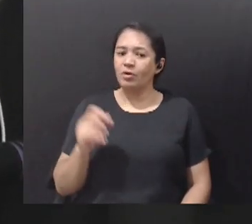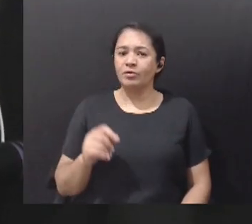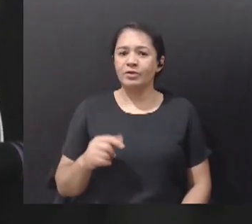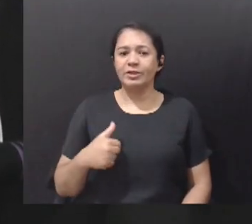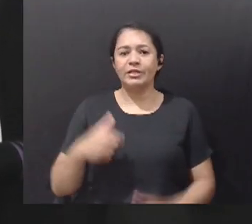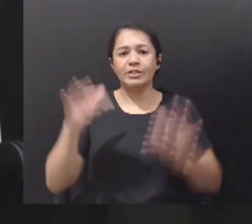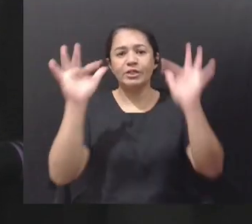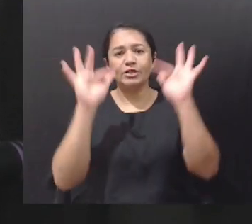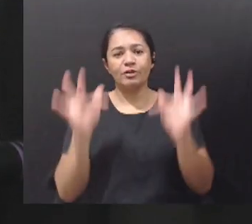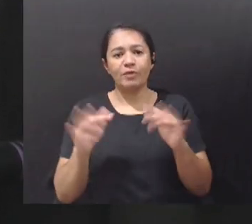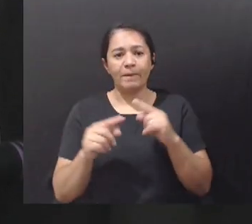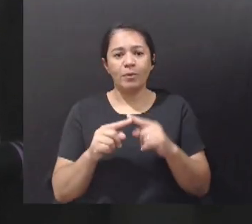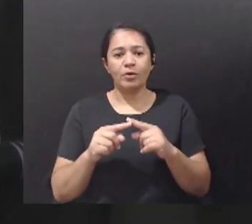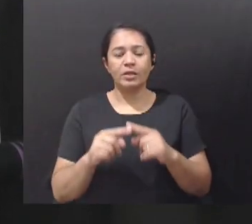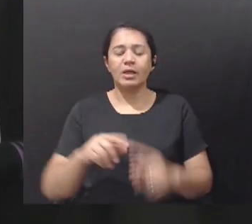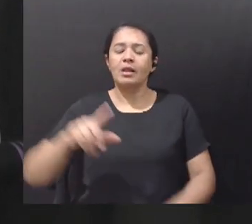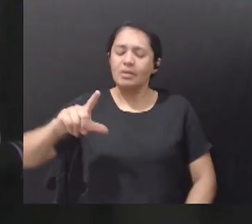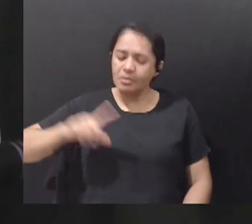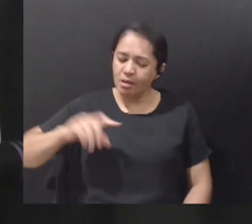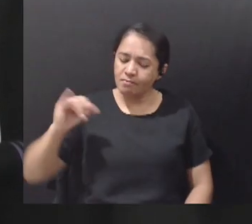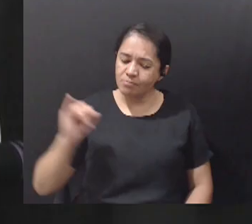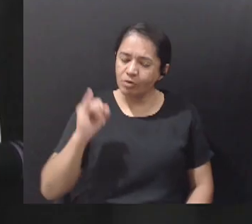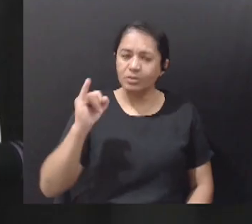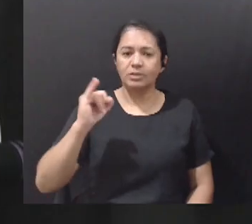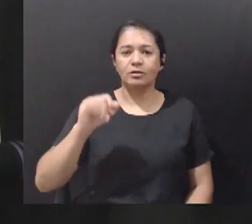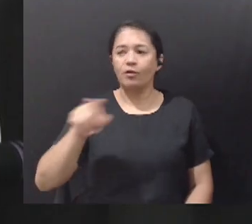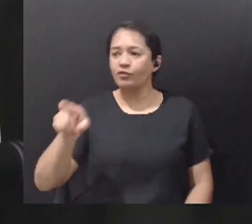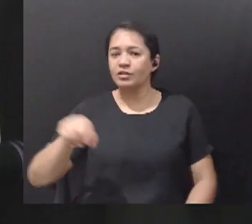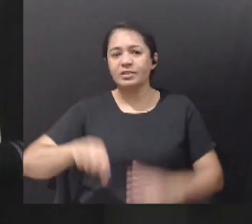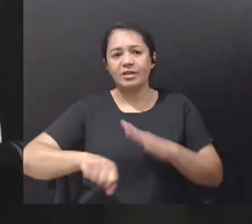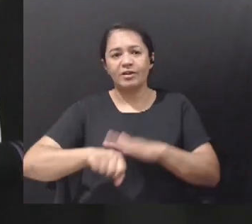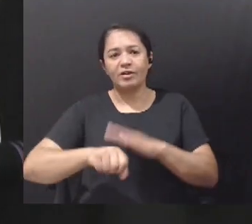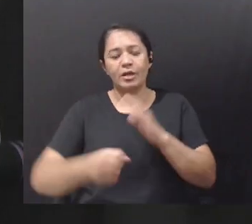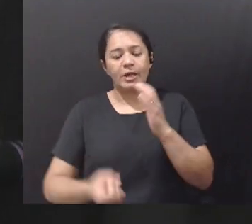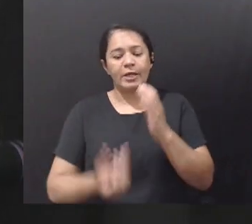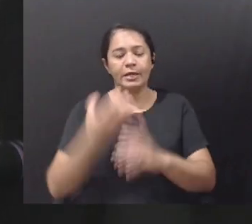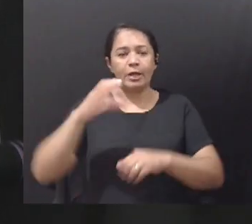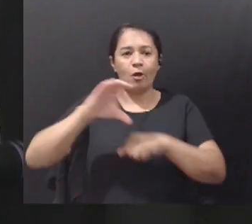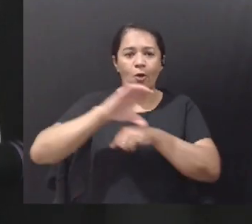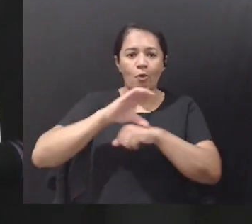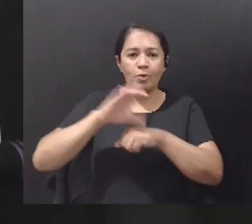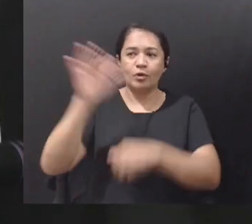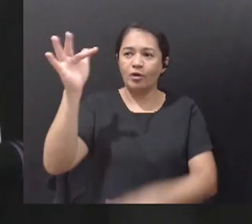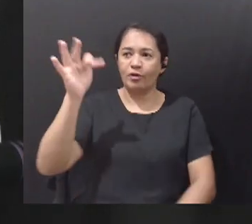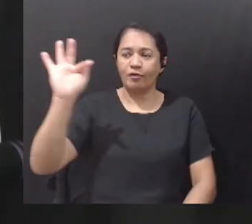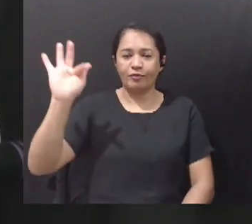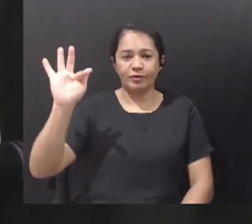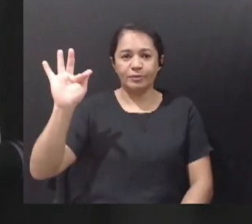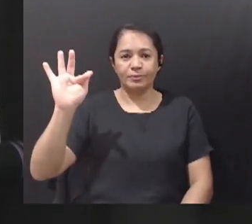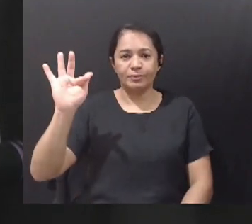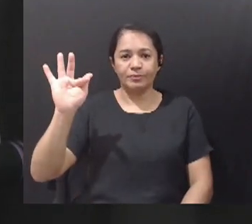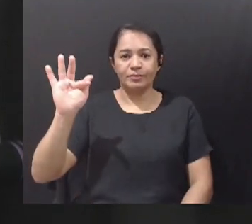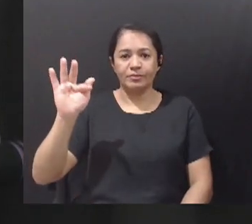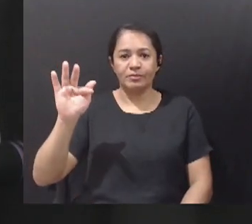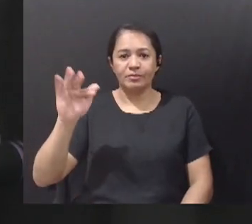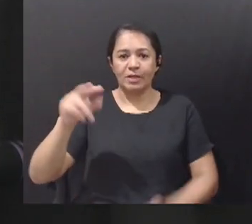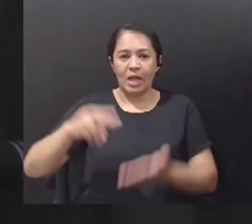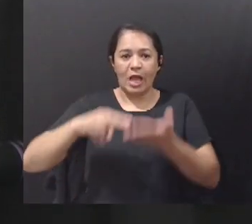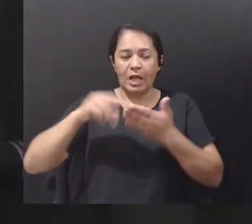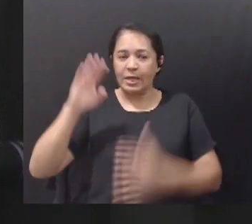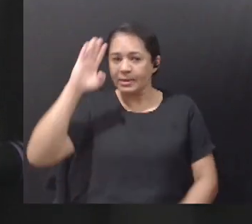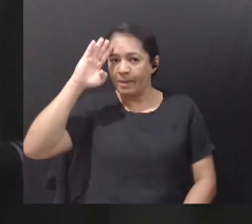tem importância. É quando você faz uma constituinte federal, como foi que fez a Carta Magna, né, que é a Constituição Federal, quando você faz